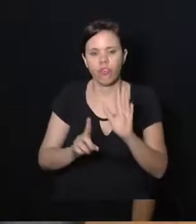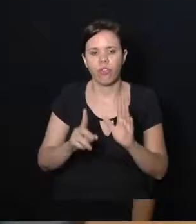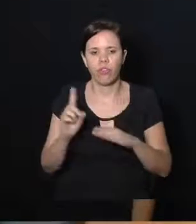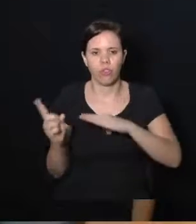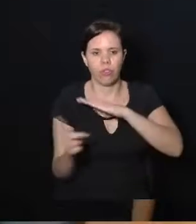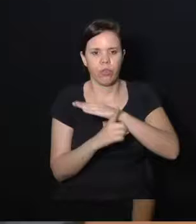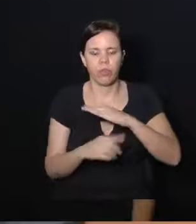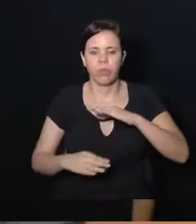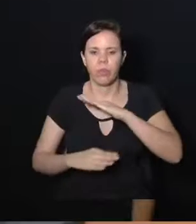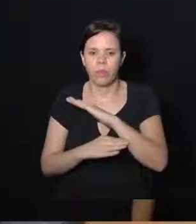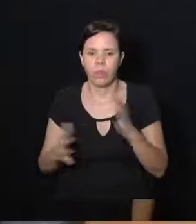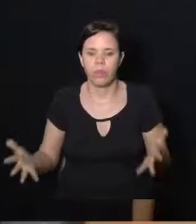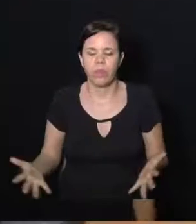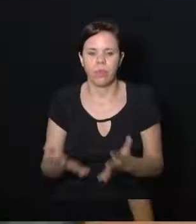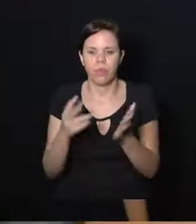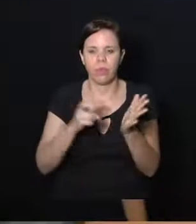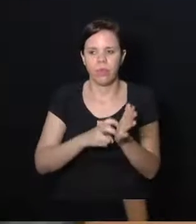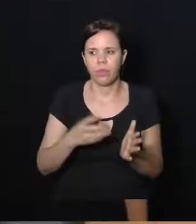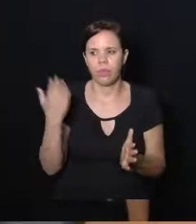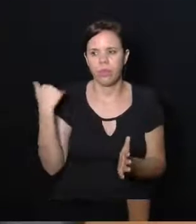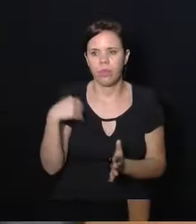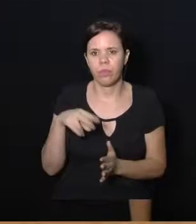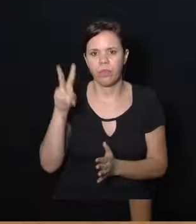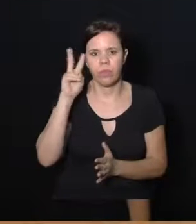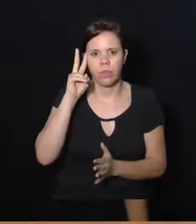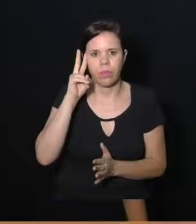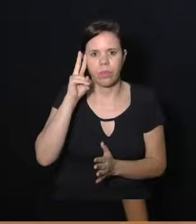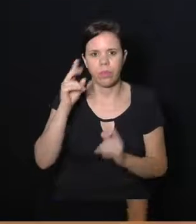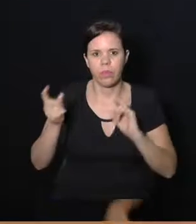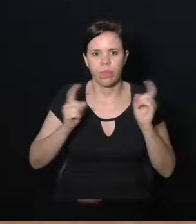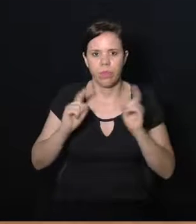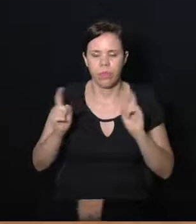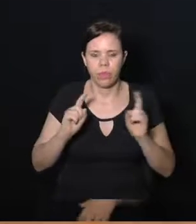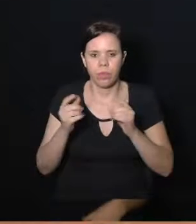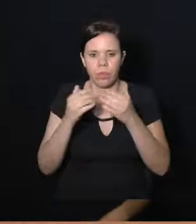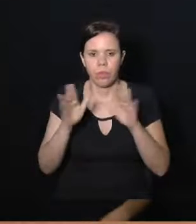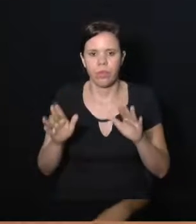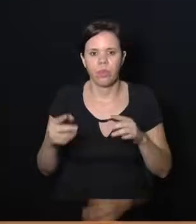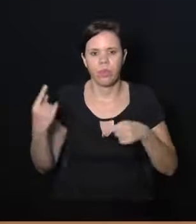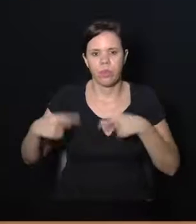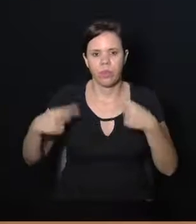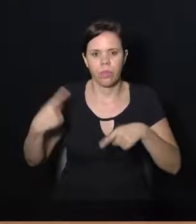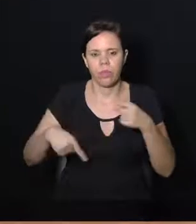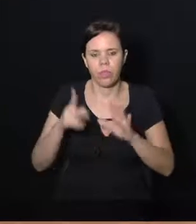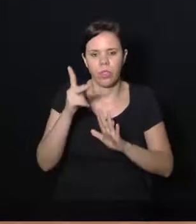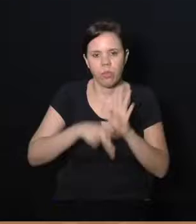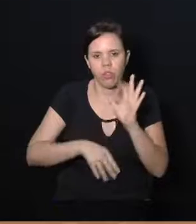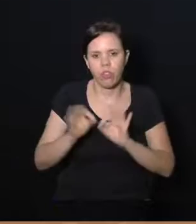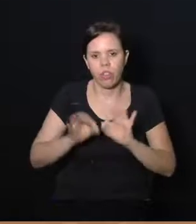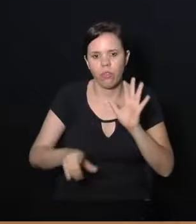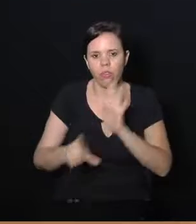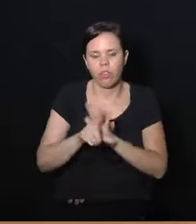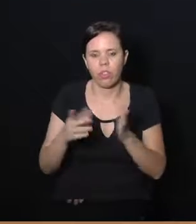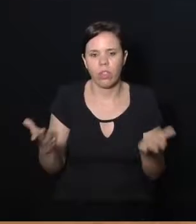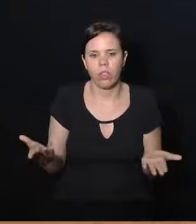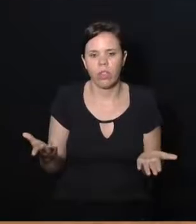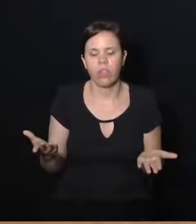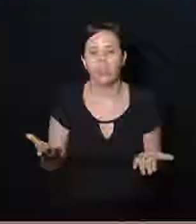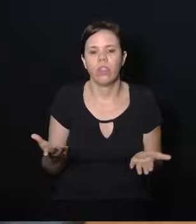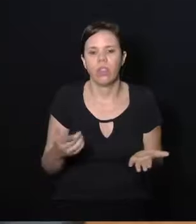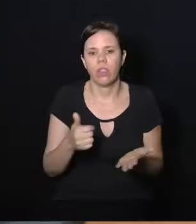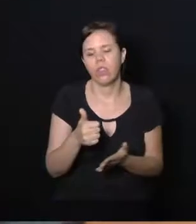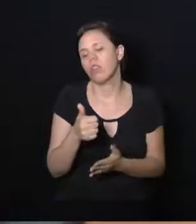da Câmara promoveu na manhã desta segunda-feira uma audiência pública para debater o projeto de lei complementar número 13